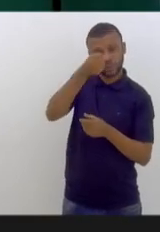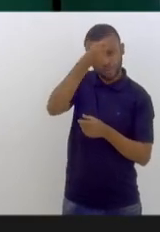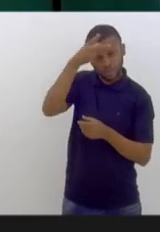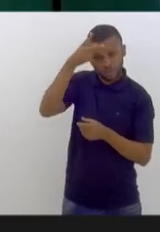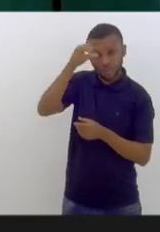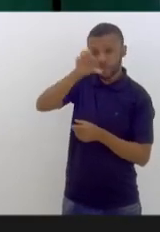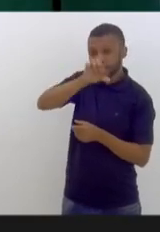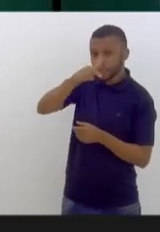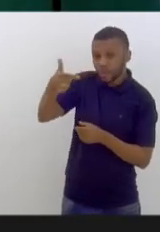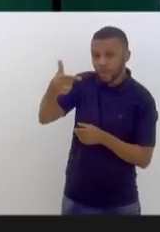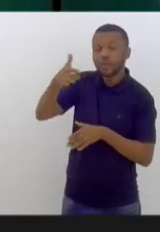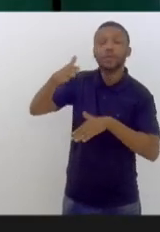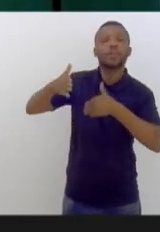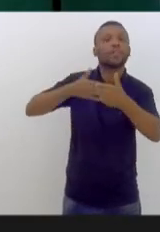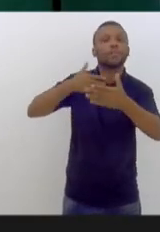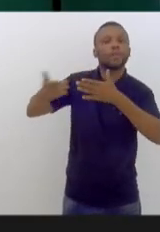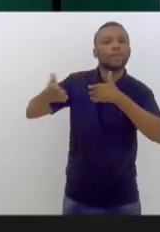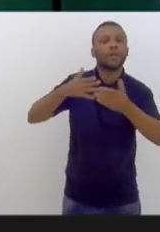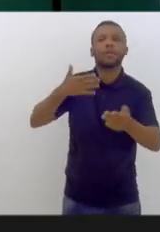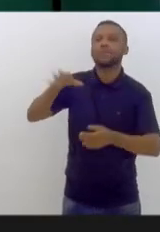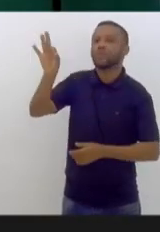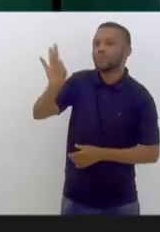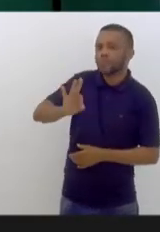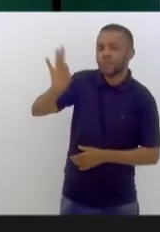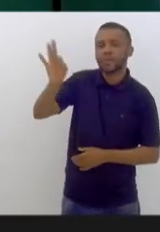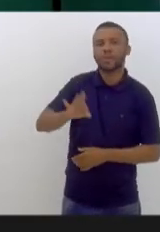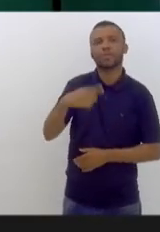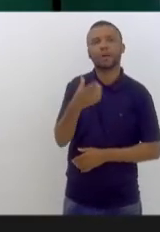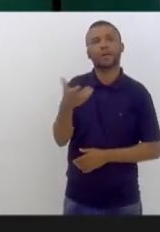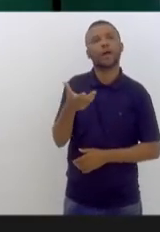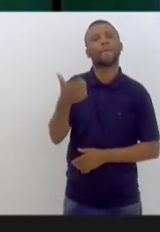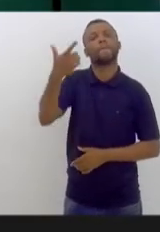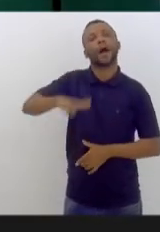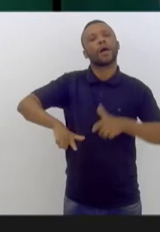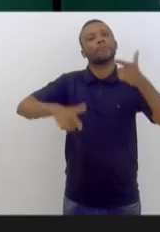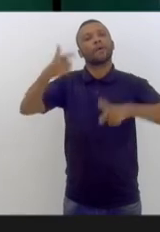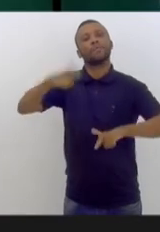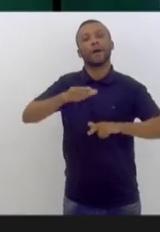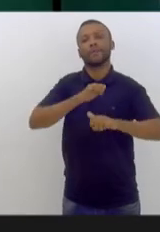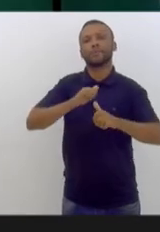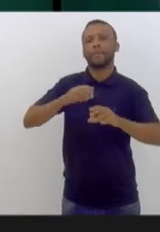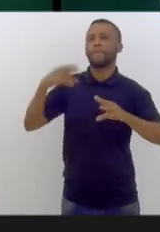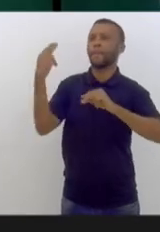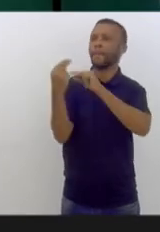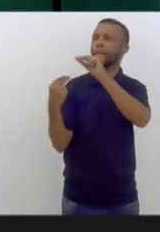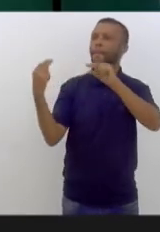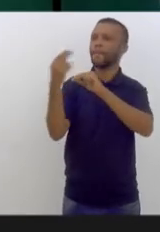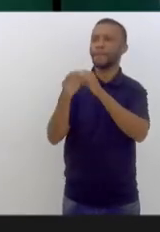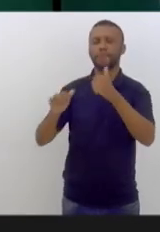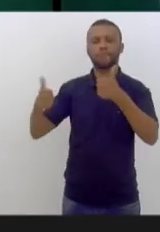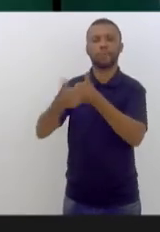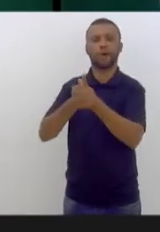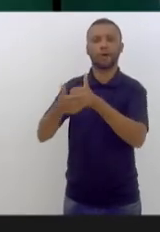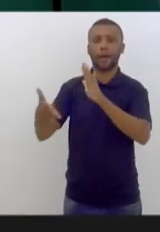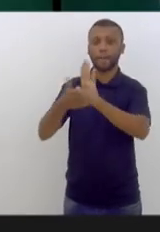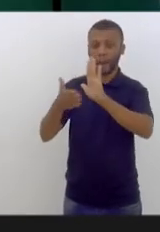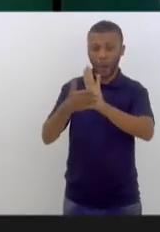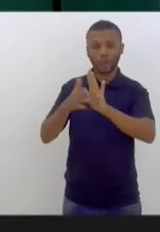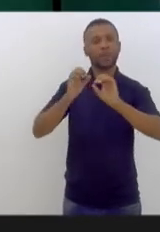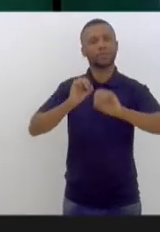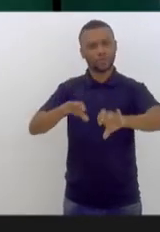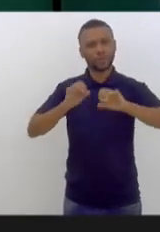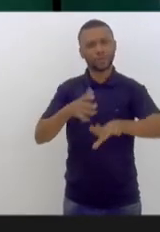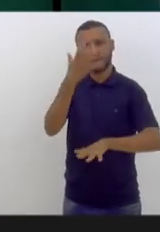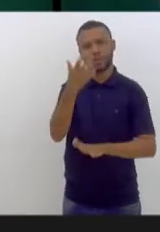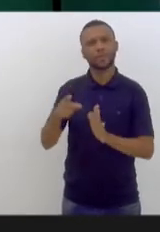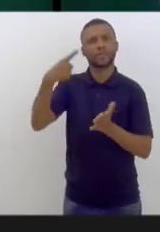tamanhos, independente dos índices, nós queremos ter cada vez mais voz para que a nossa pauta de educação seja séria e seja